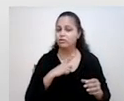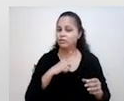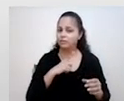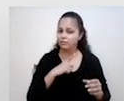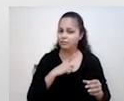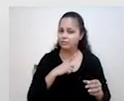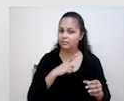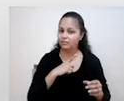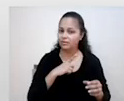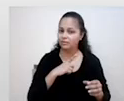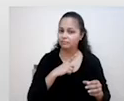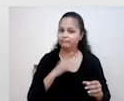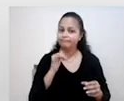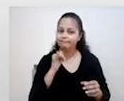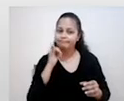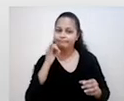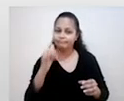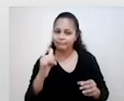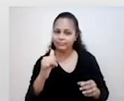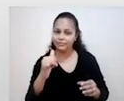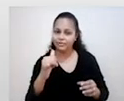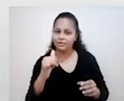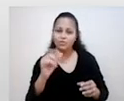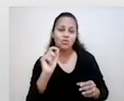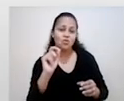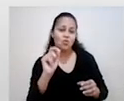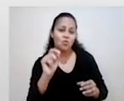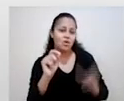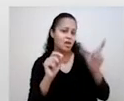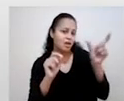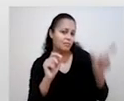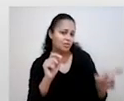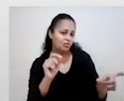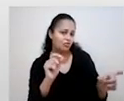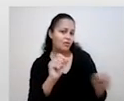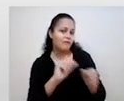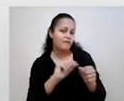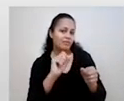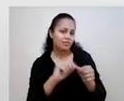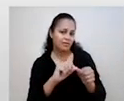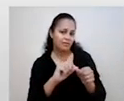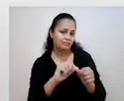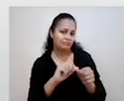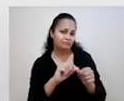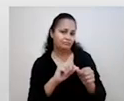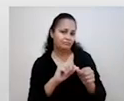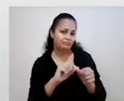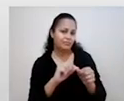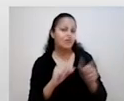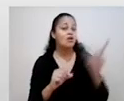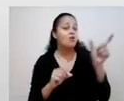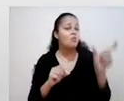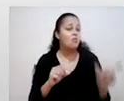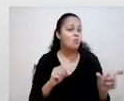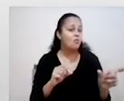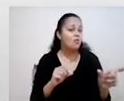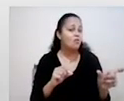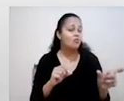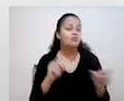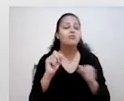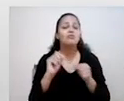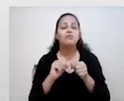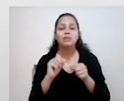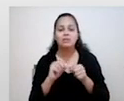justamente, ele diz, ele dita o que o outro deve fazer, como que o outro deve agir. E é por isso que coloquei essa